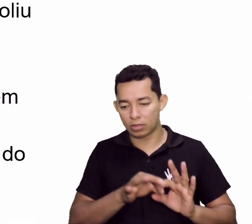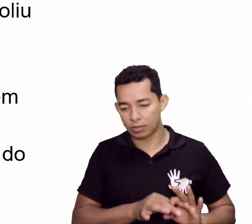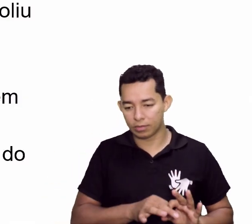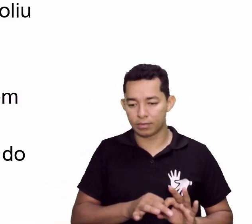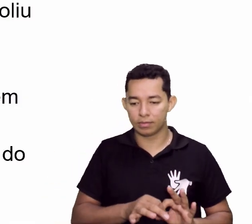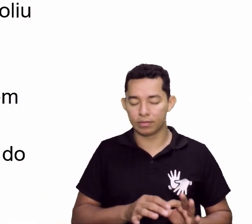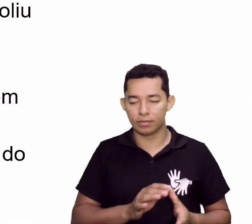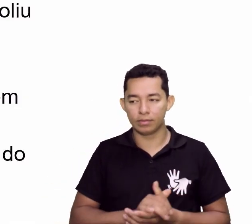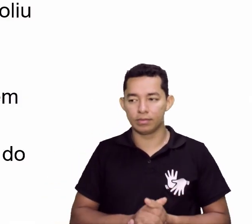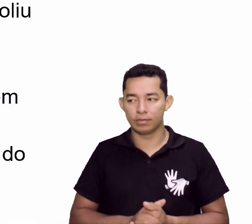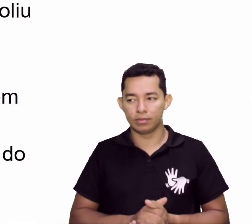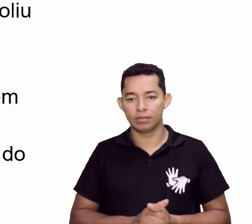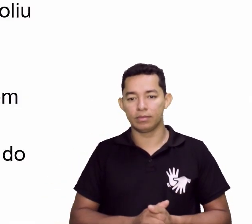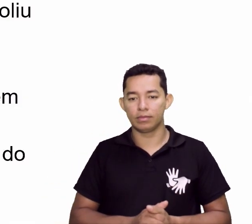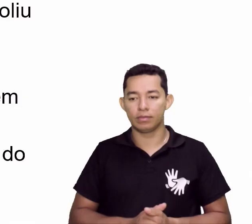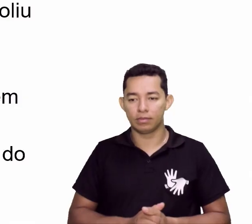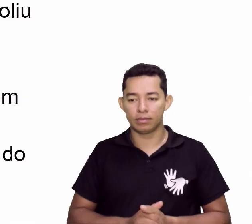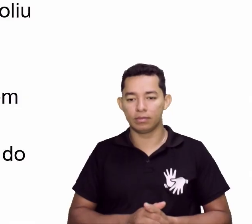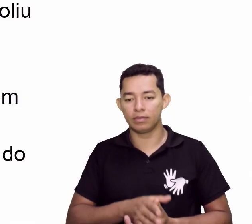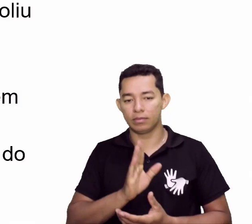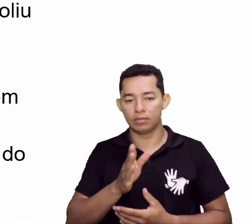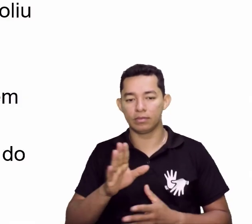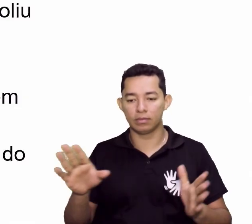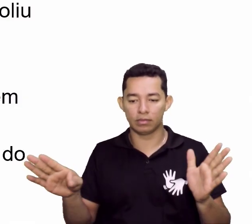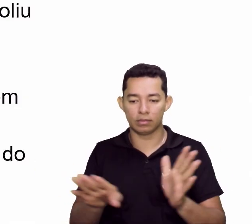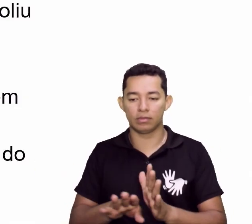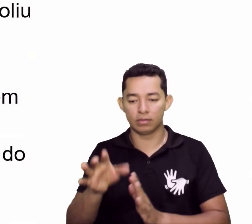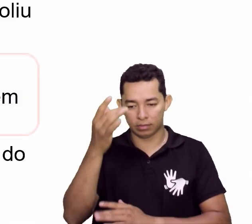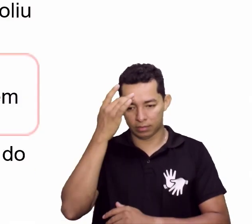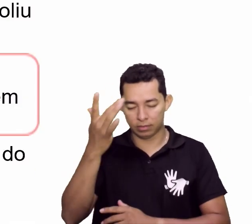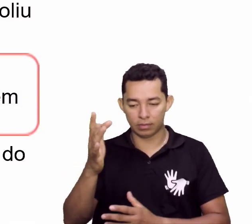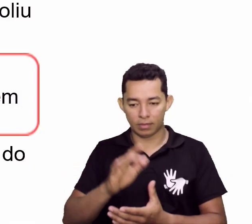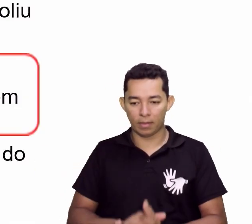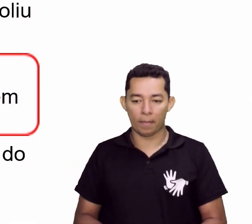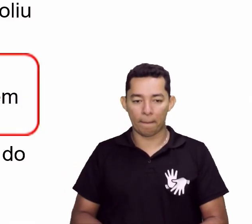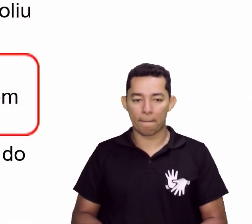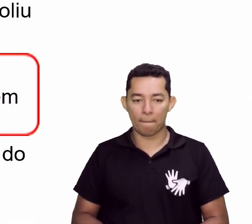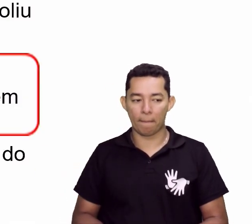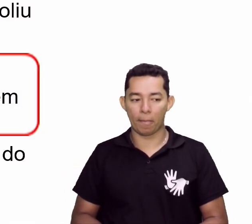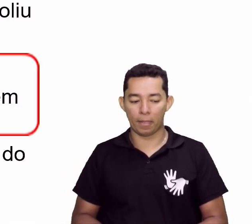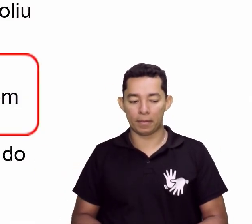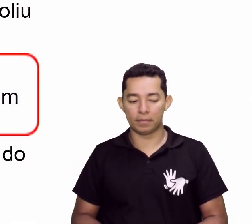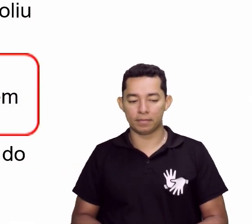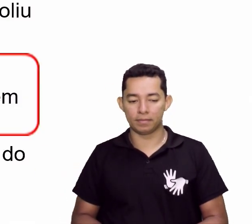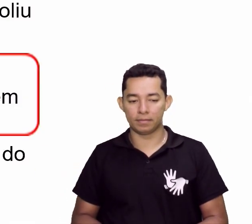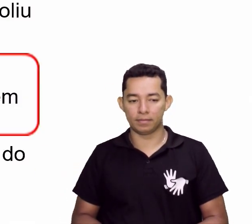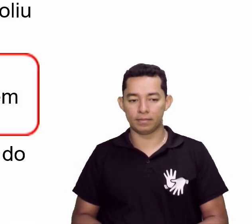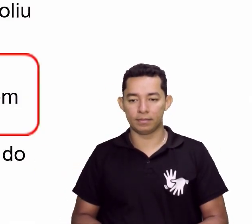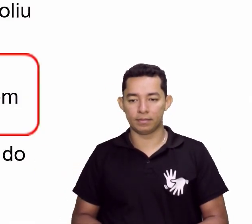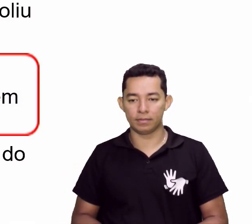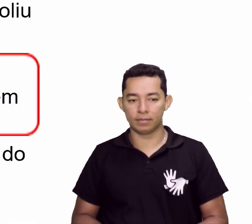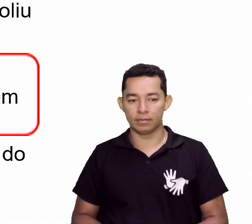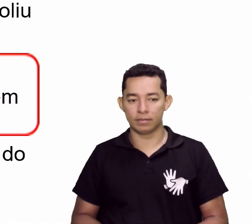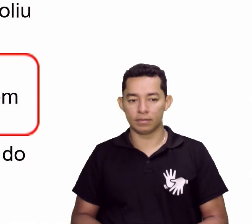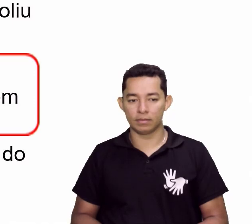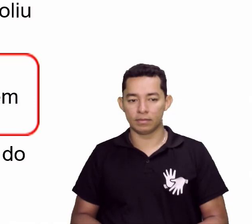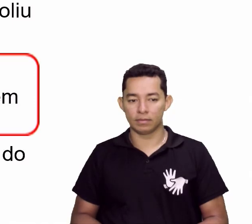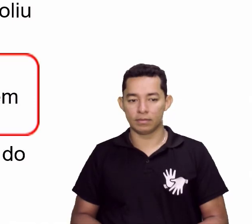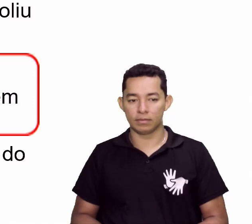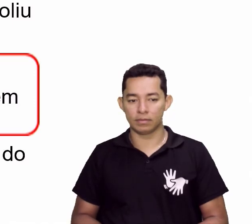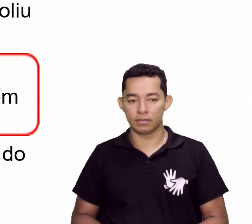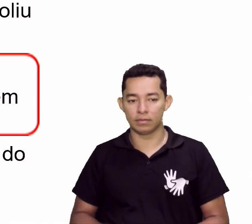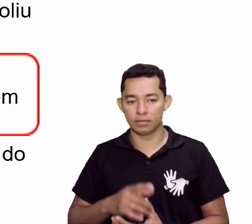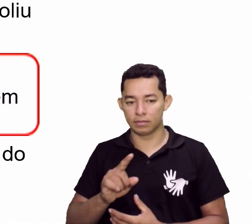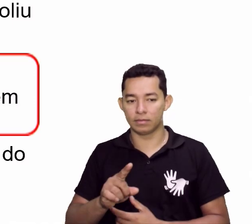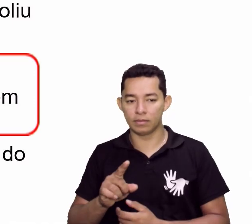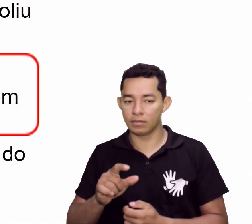né? Se prepara que você já chega facilmente na alternativa que satisfaz.